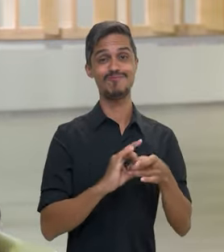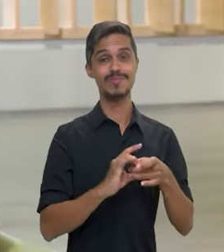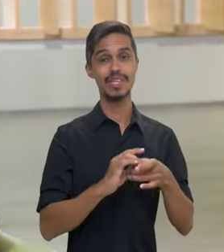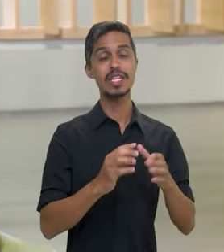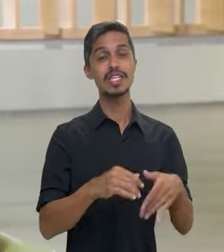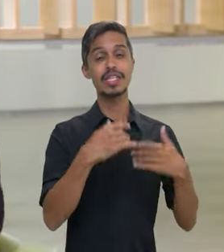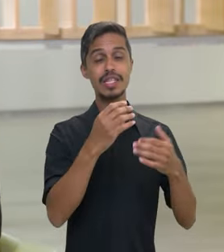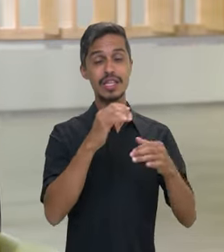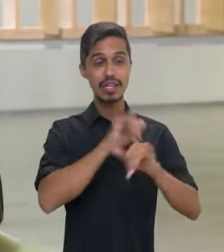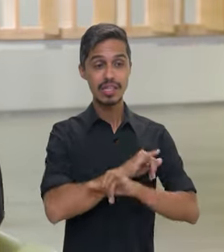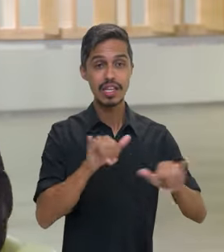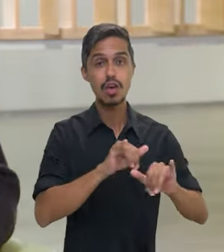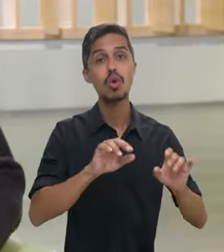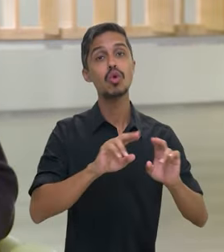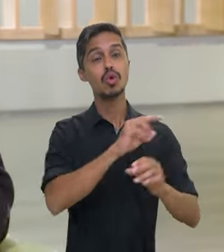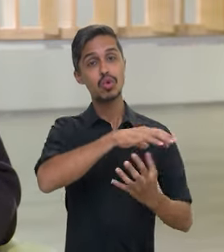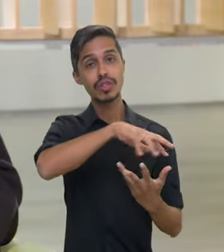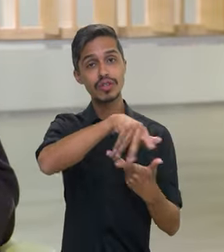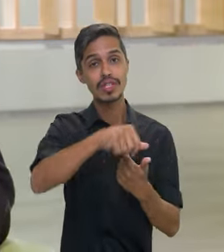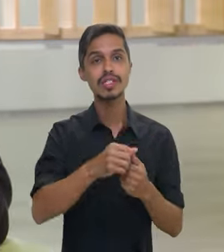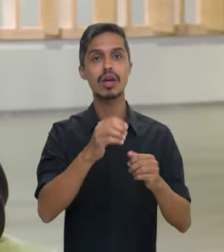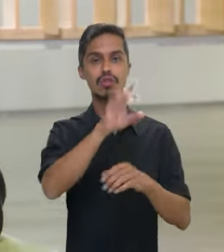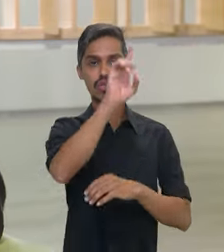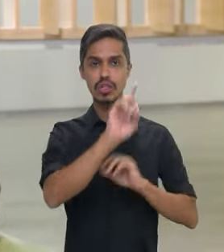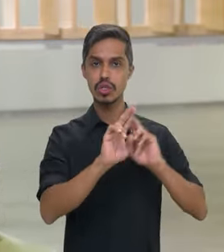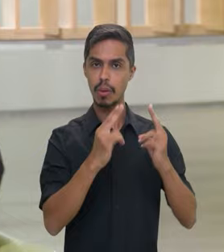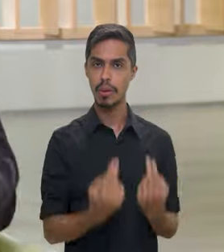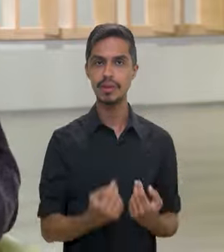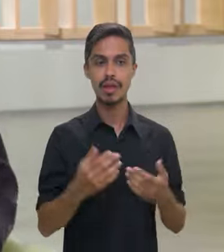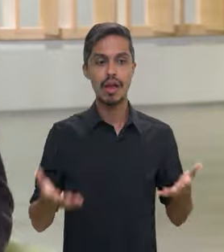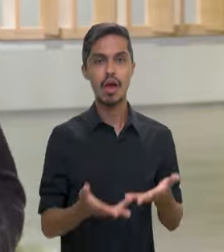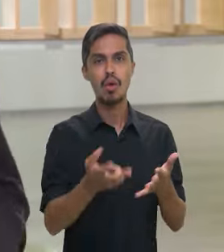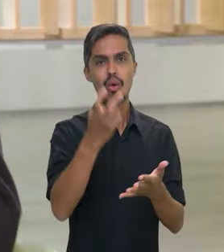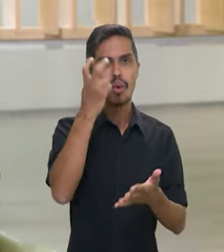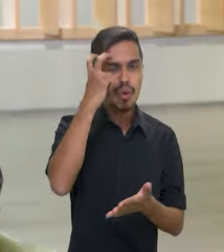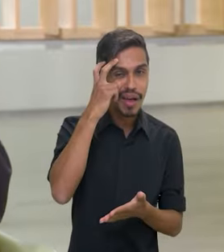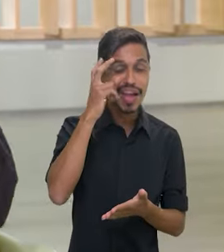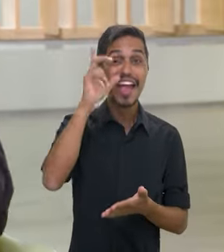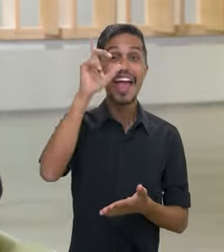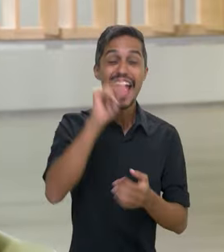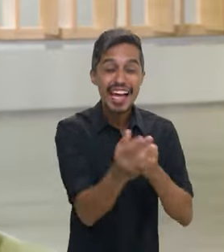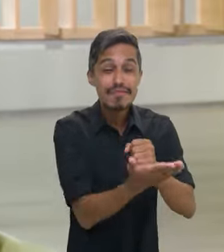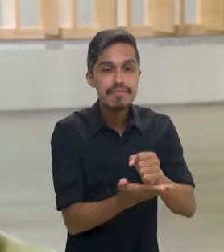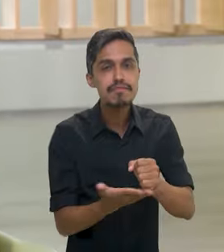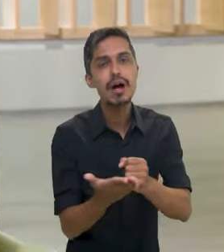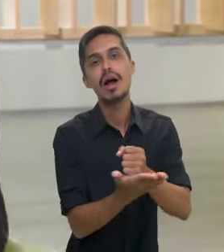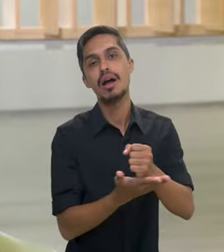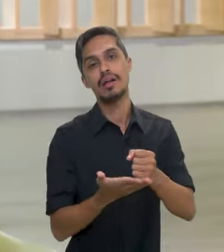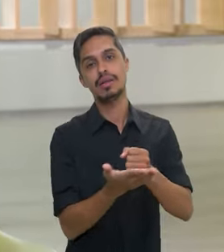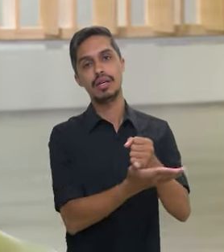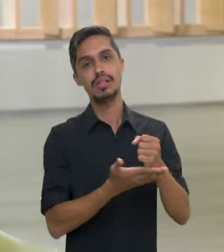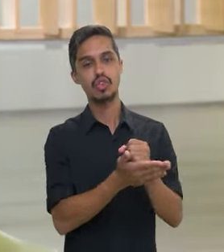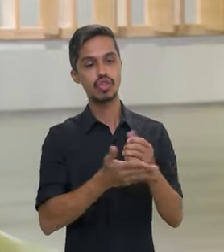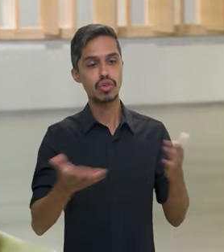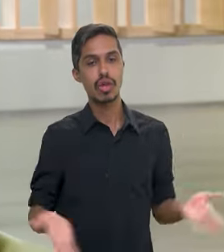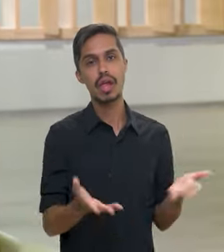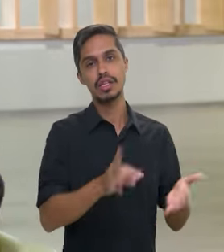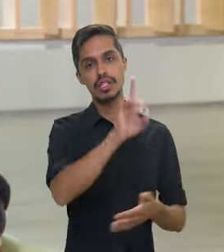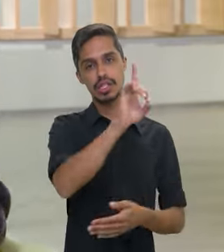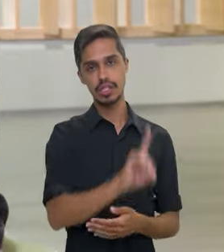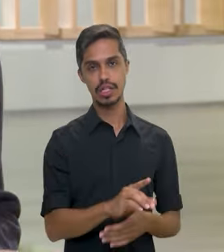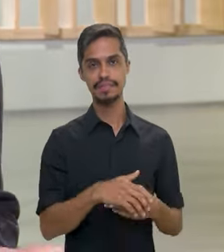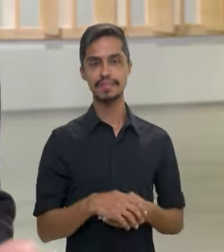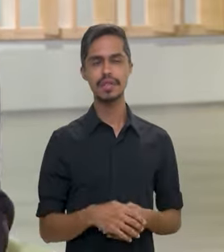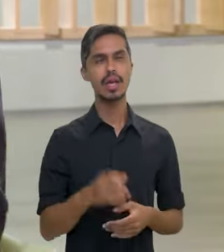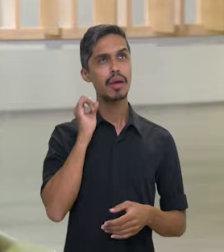Previsto ali na Declaração Universal dos Direitos Humanos, o fomento da cultura, o fomento às artes, é uma das bases da